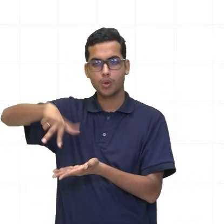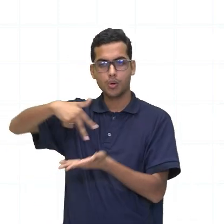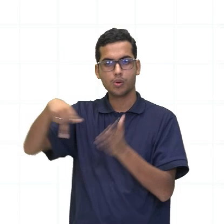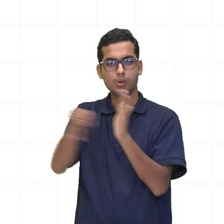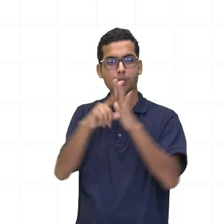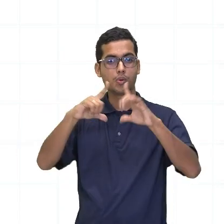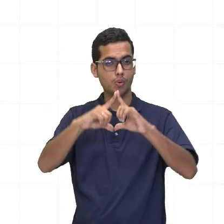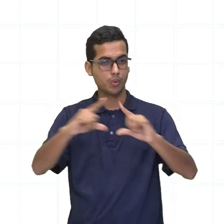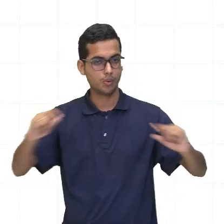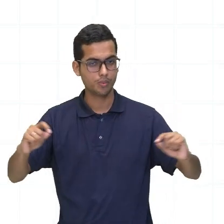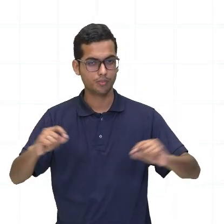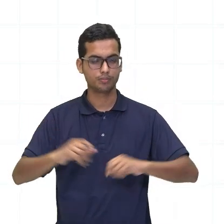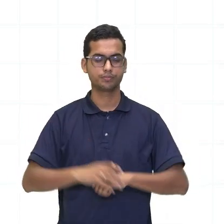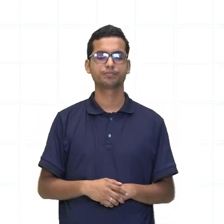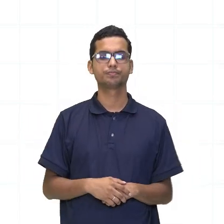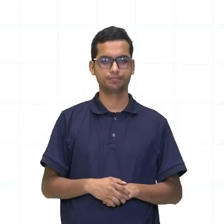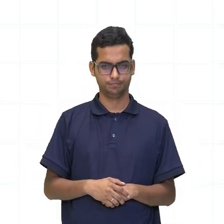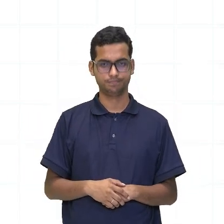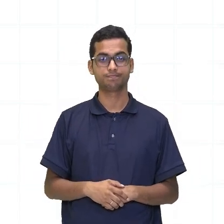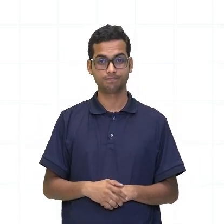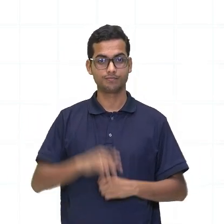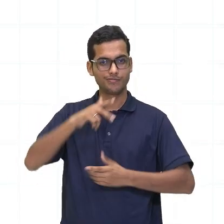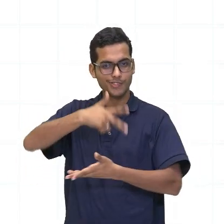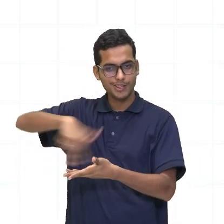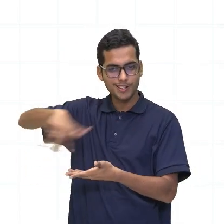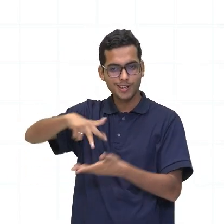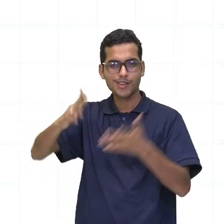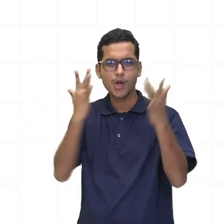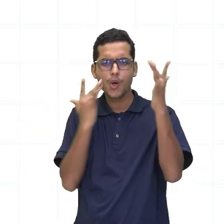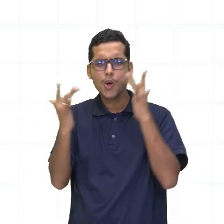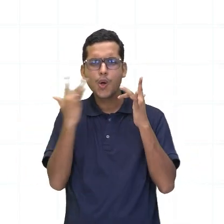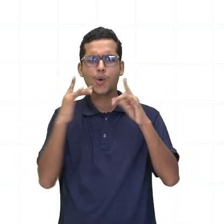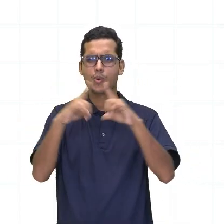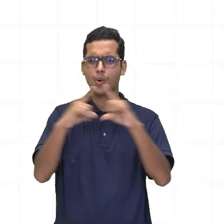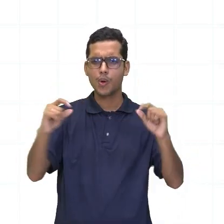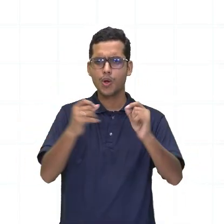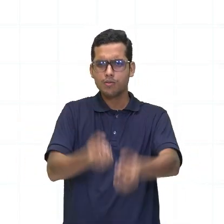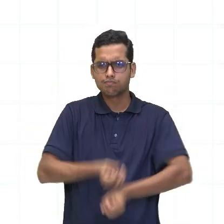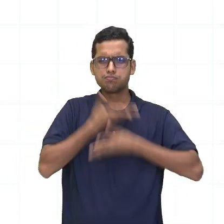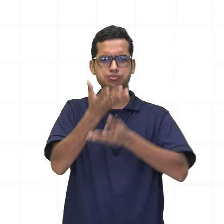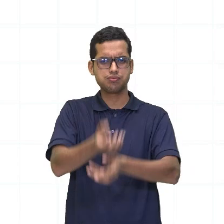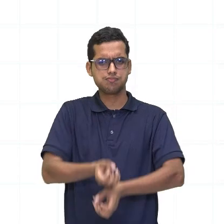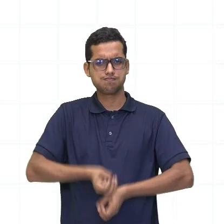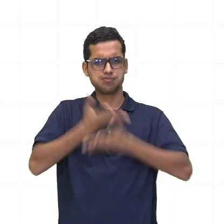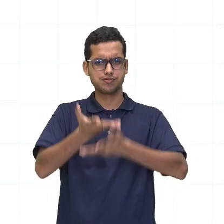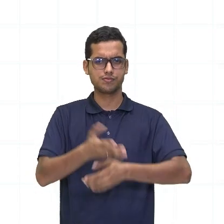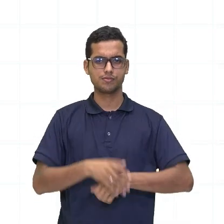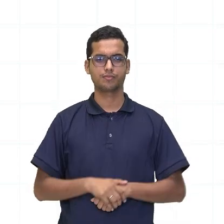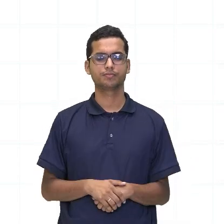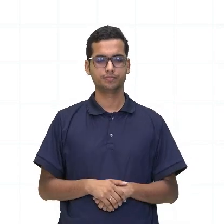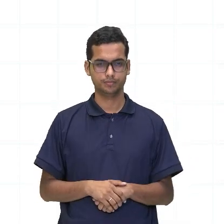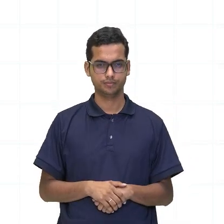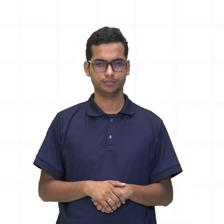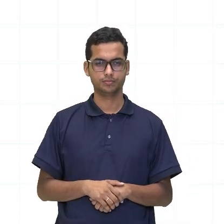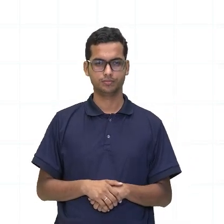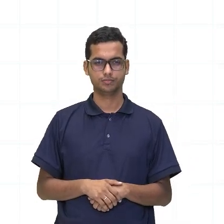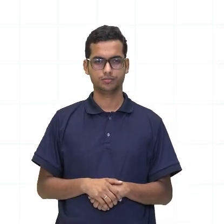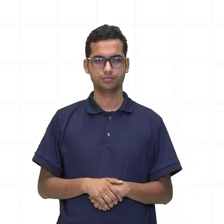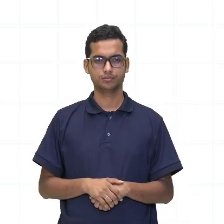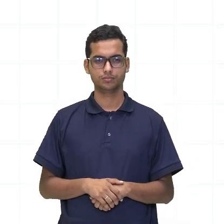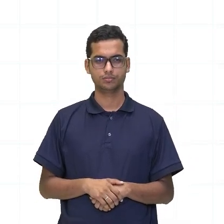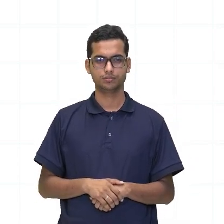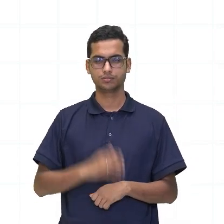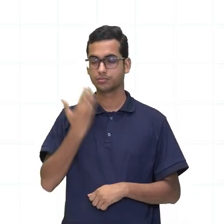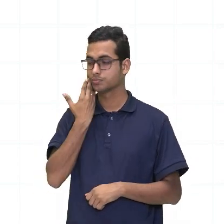dançante do Japão. Olha aí, é uma dança e uma forma de teatro dançante do Japão. O